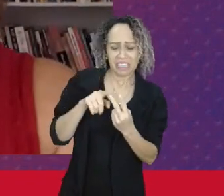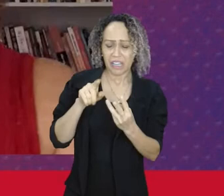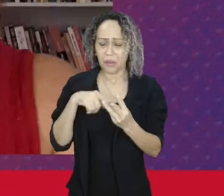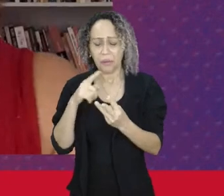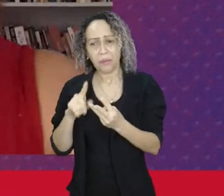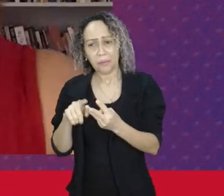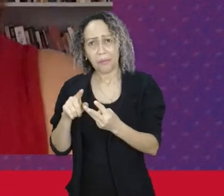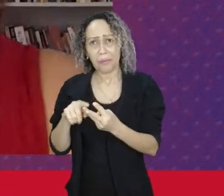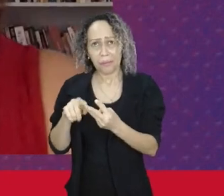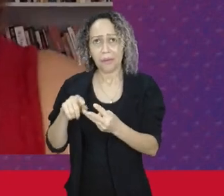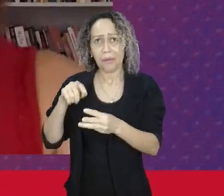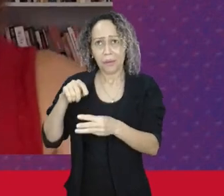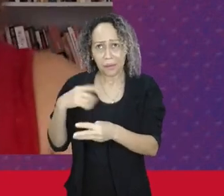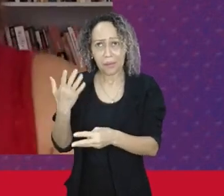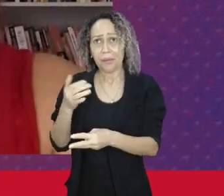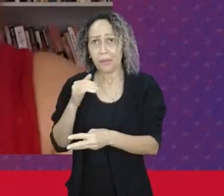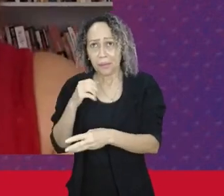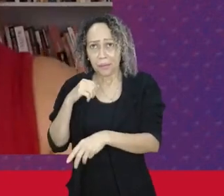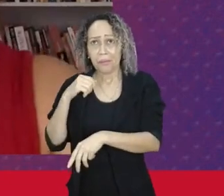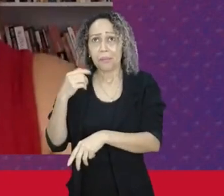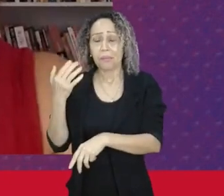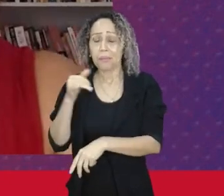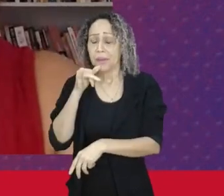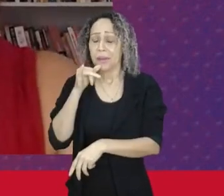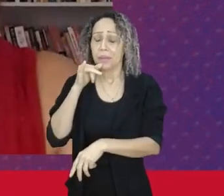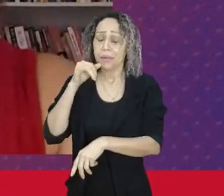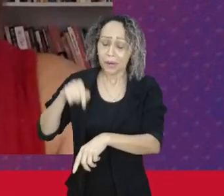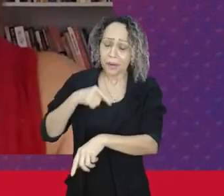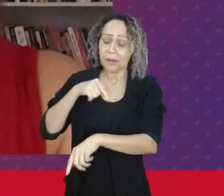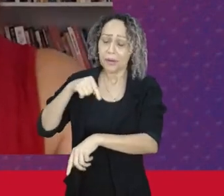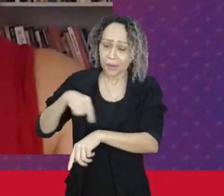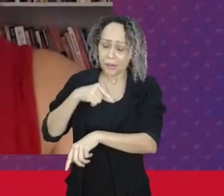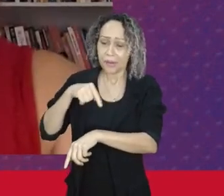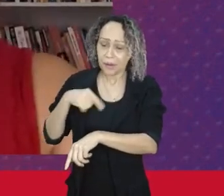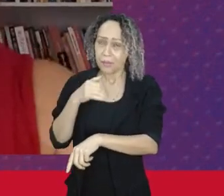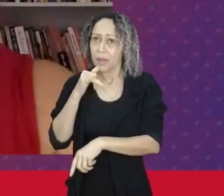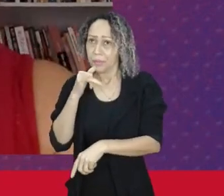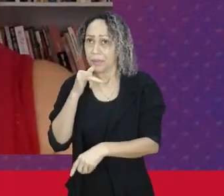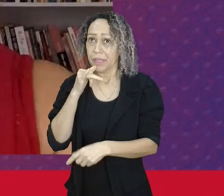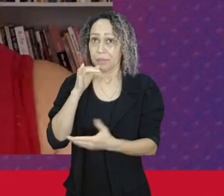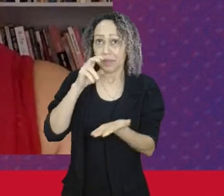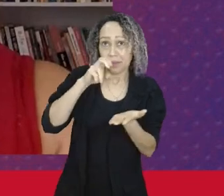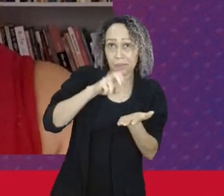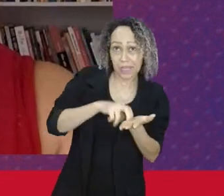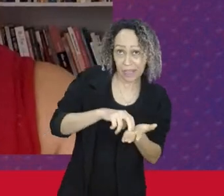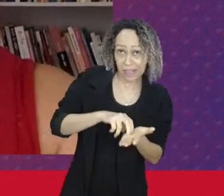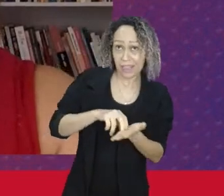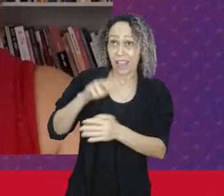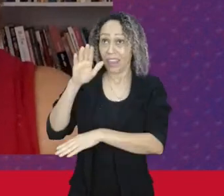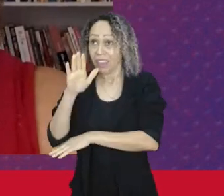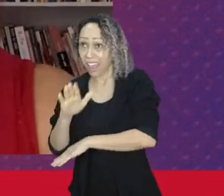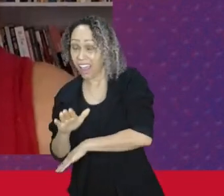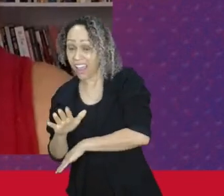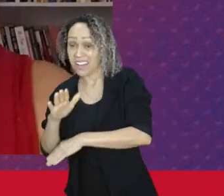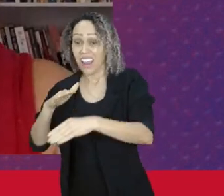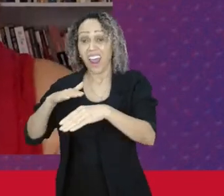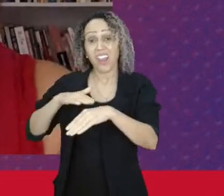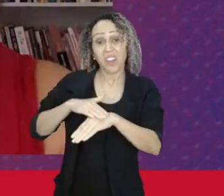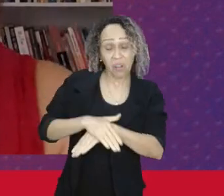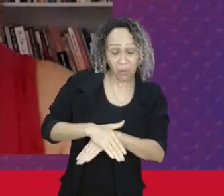esse trabalho produtivo, o trabalho remunerado, e quando chegam em casa, elas fazem o